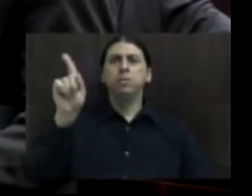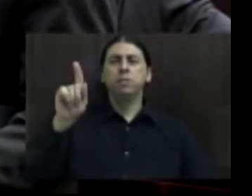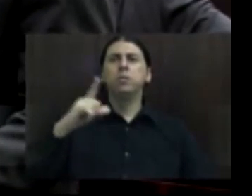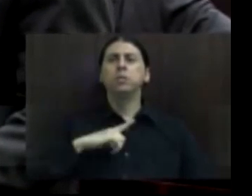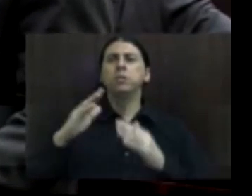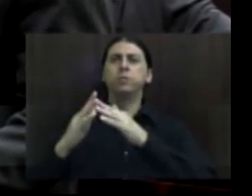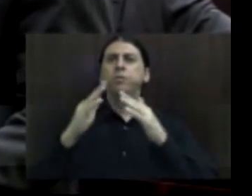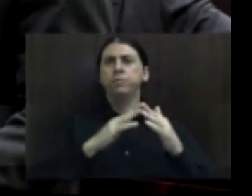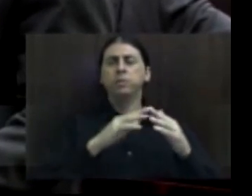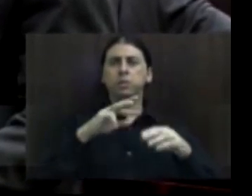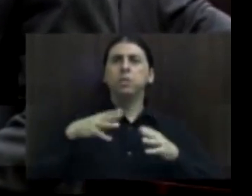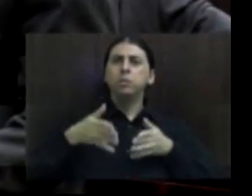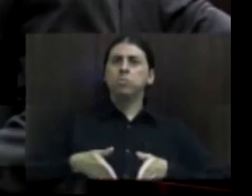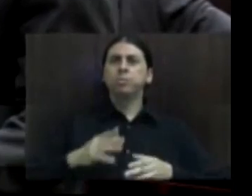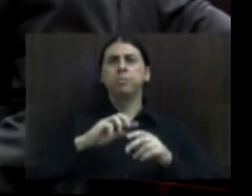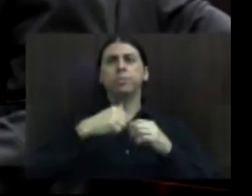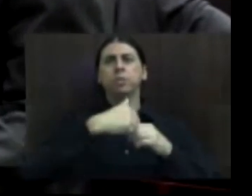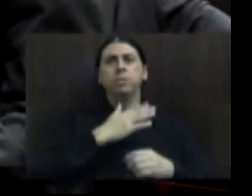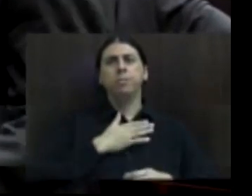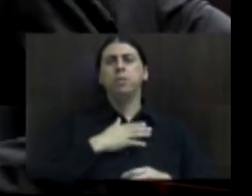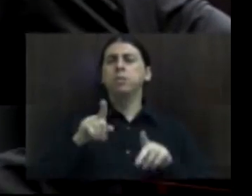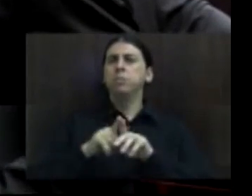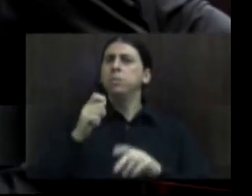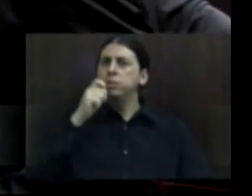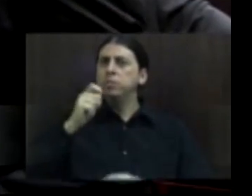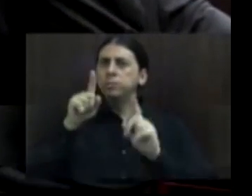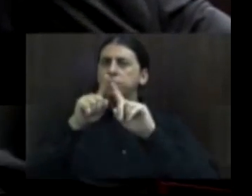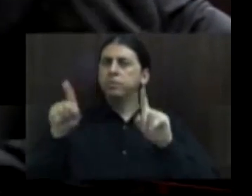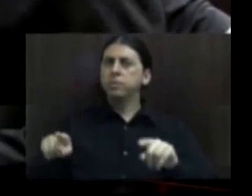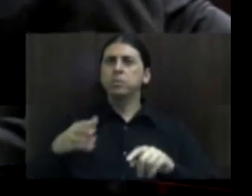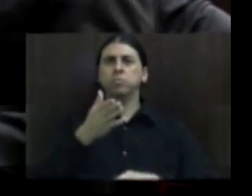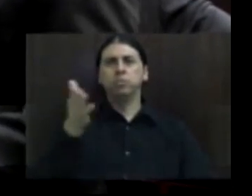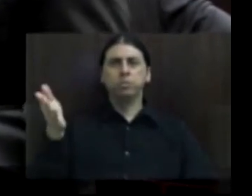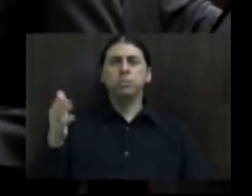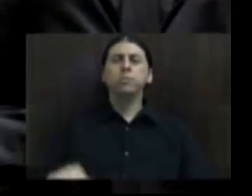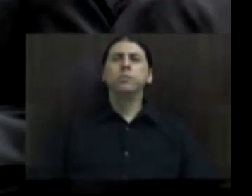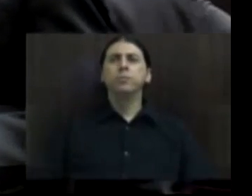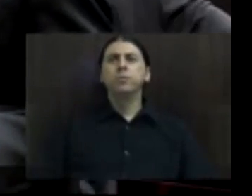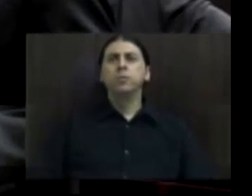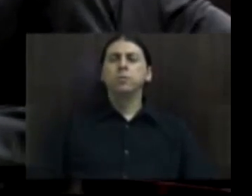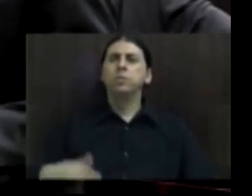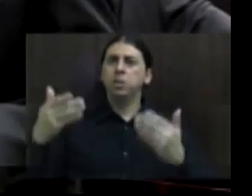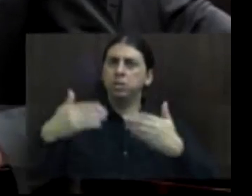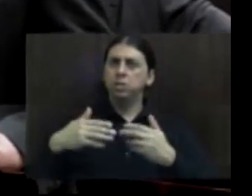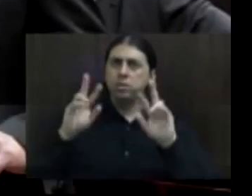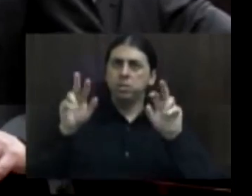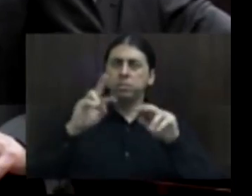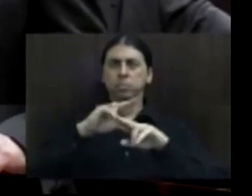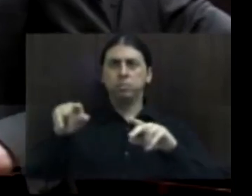vizinhos que estão aqui presentes senhores representantes da Imprensa senhoras e senhores traz temas aqui a